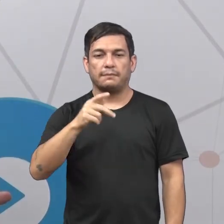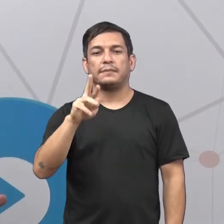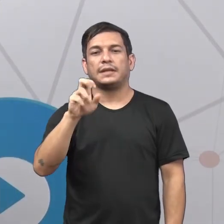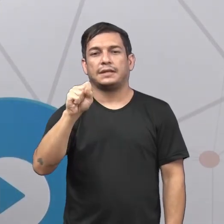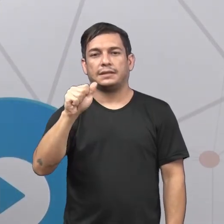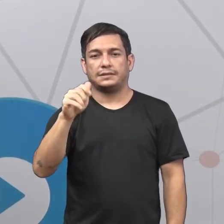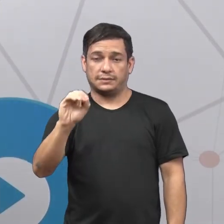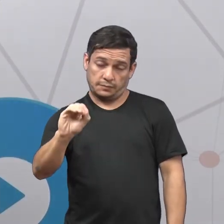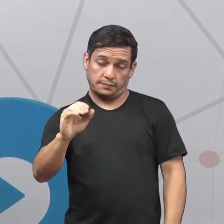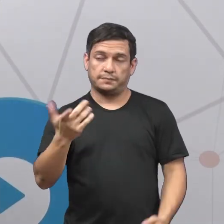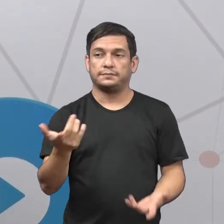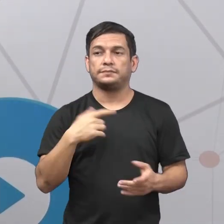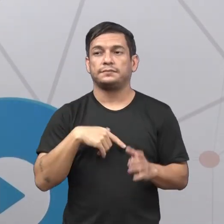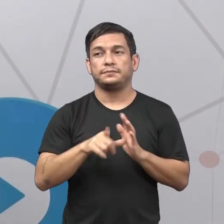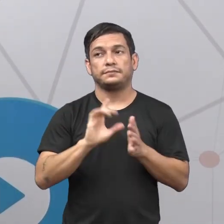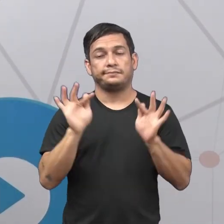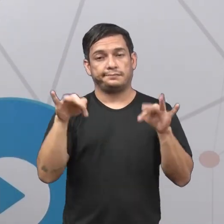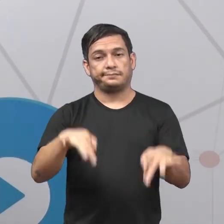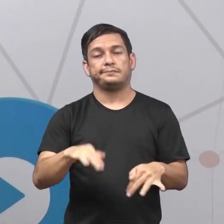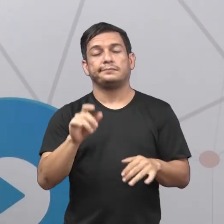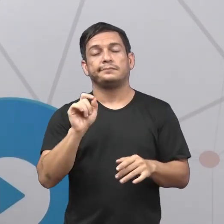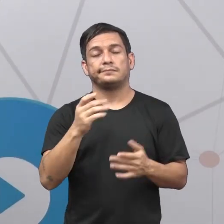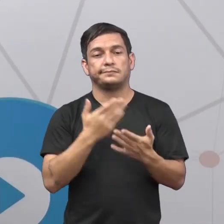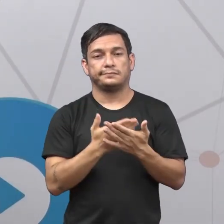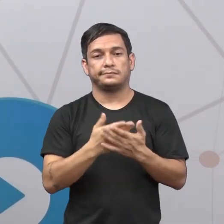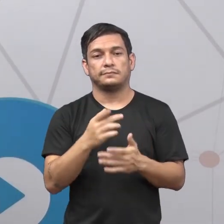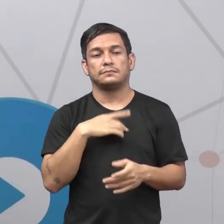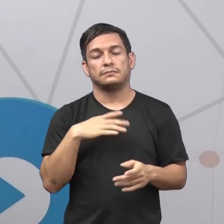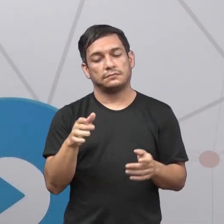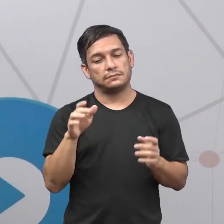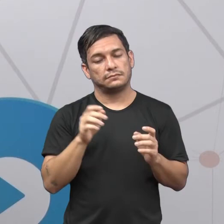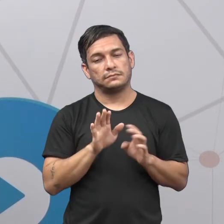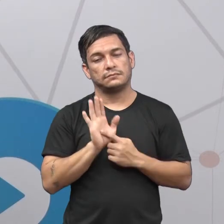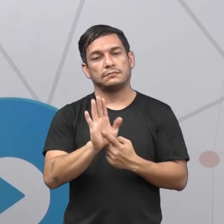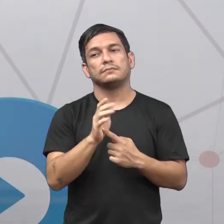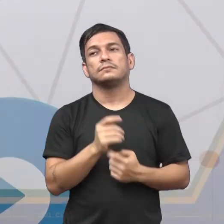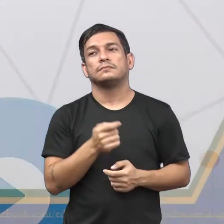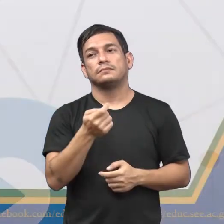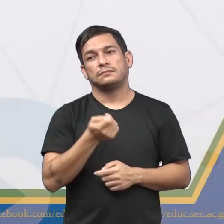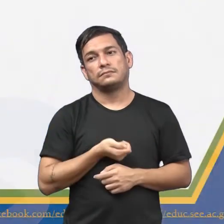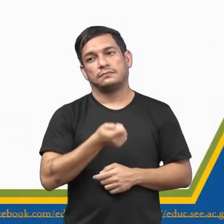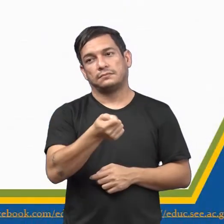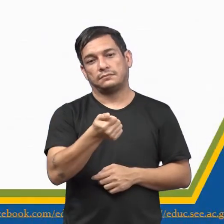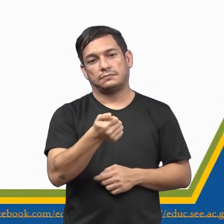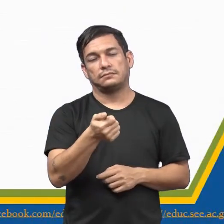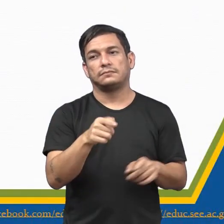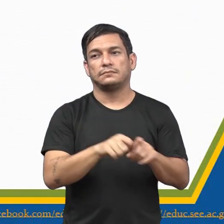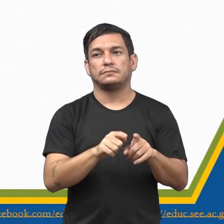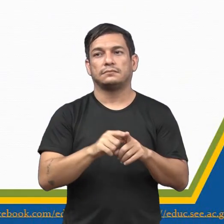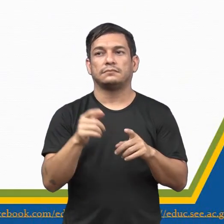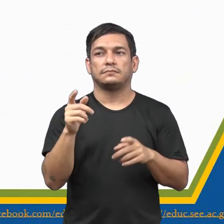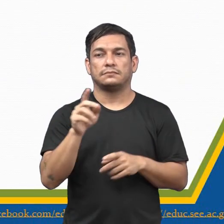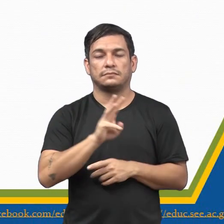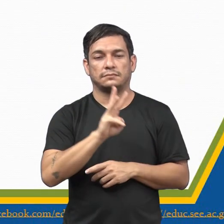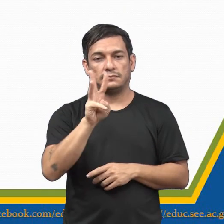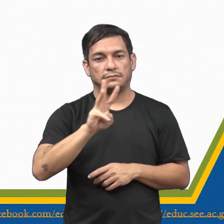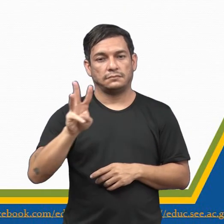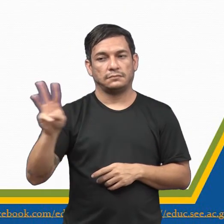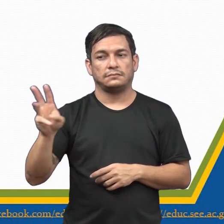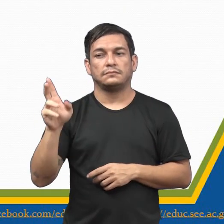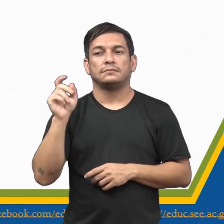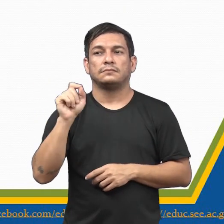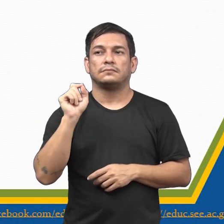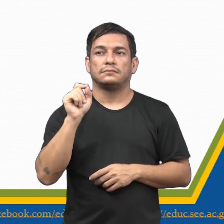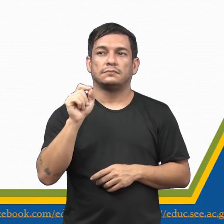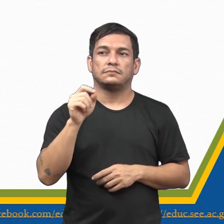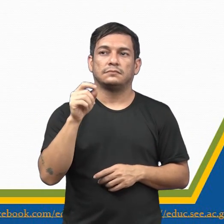Então, pessoal, antes de nós encerrarmos a nossa aula, eu estou deixando aqui para vocês nessa página alguns links. O primeiro